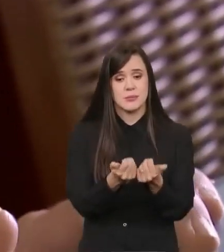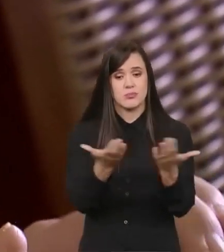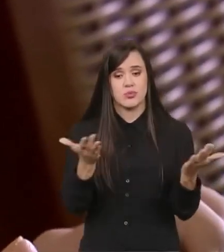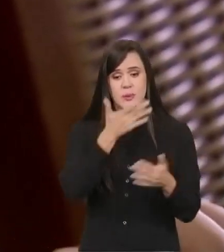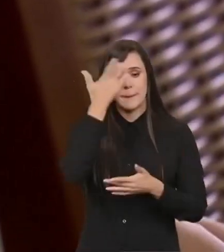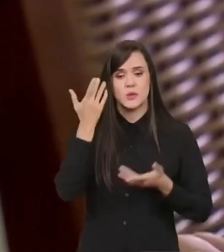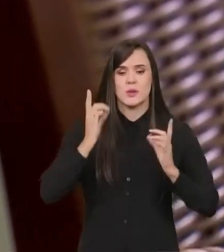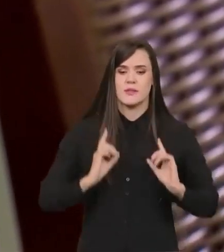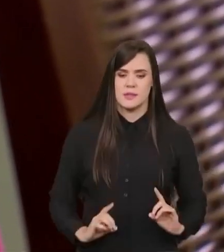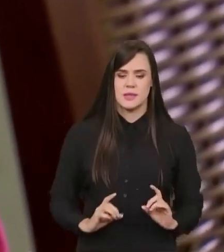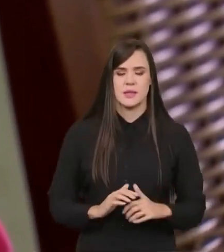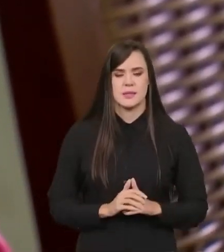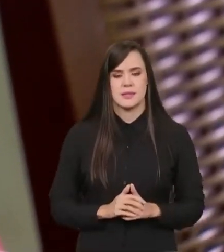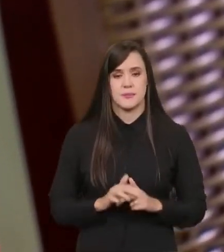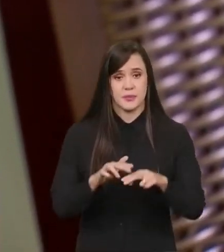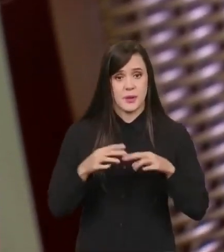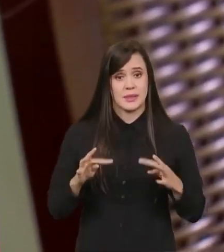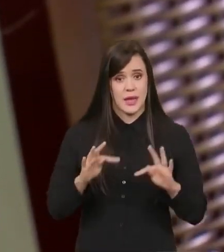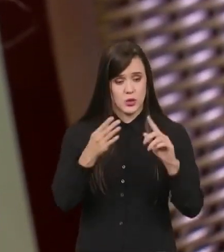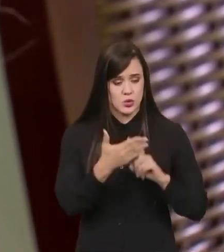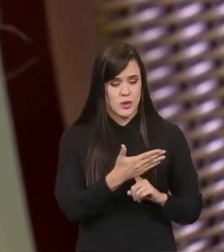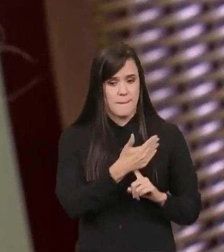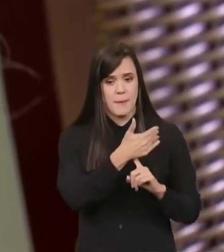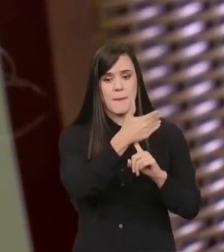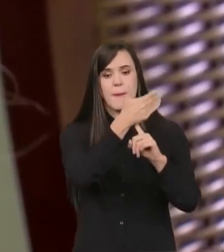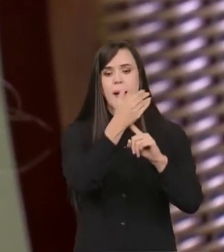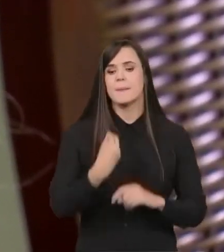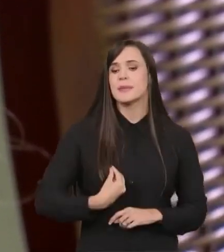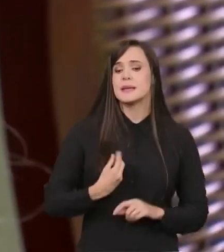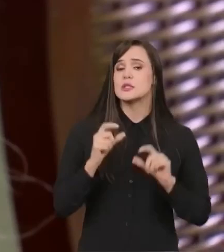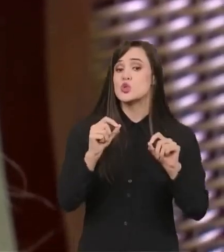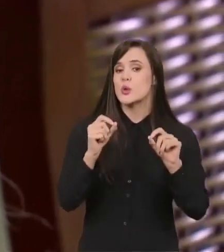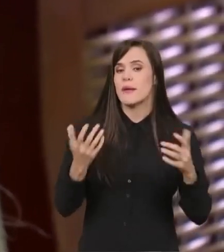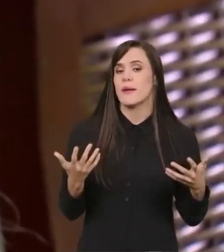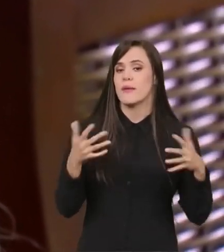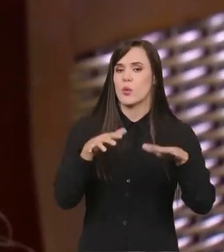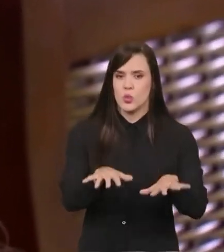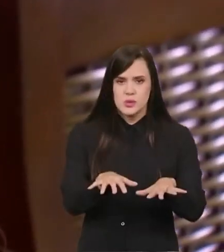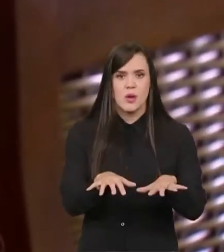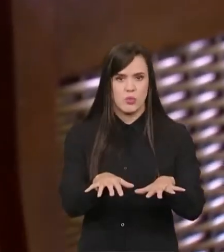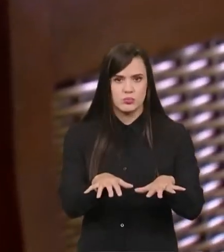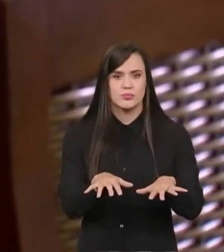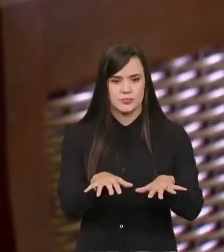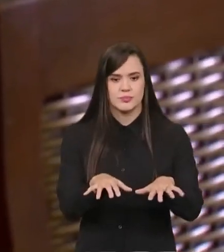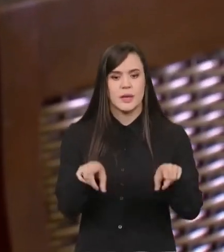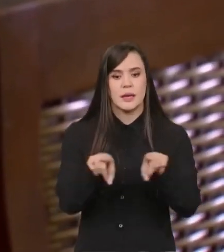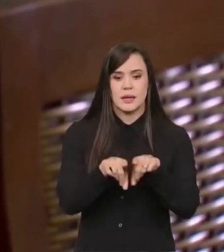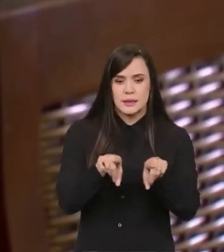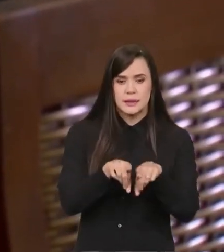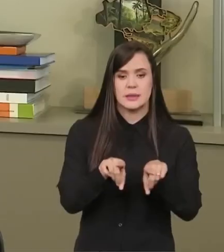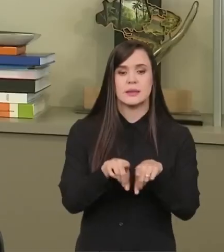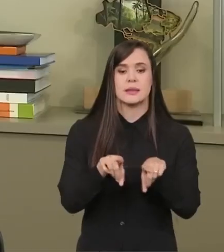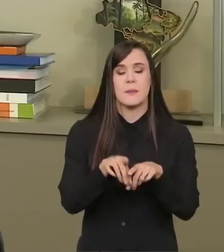deficiência. As tecnologias assistivas, elas existem para incluir, para fazer com